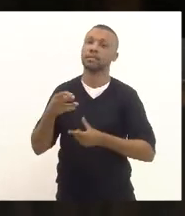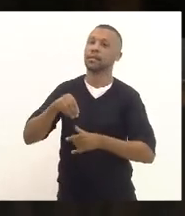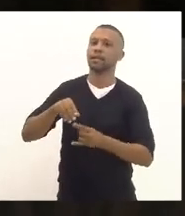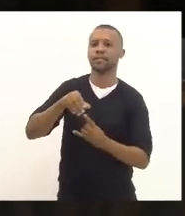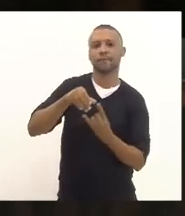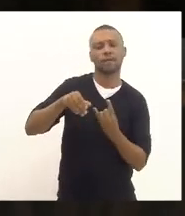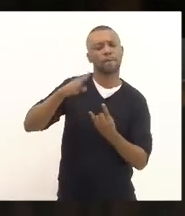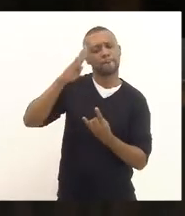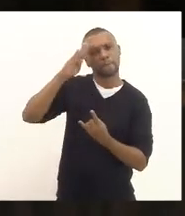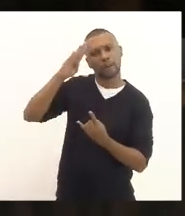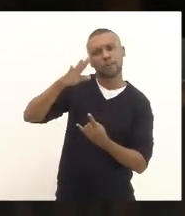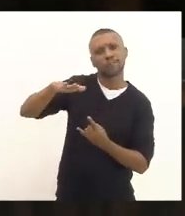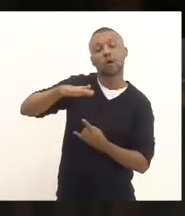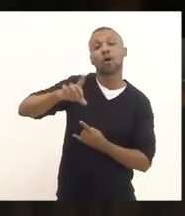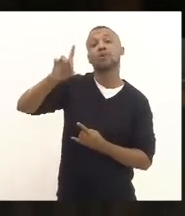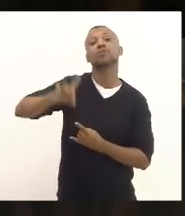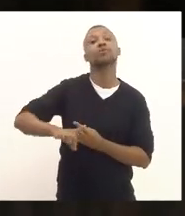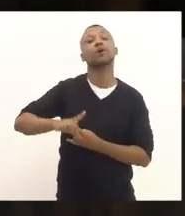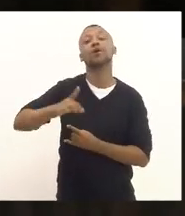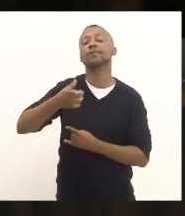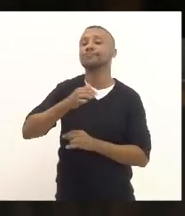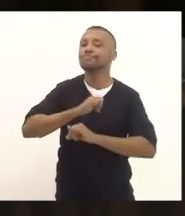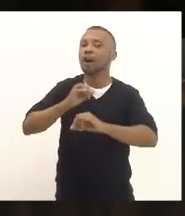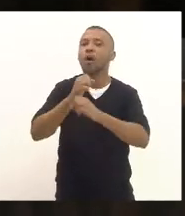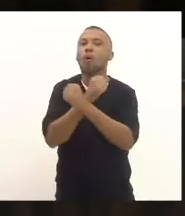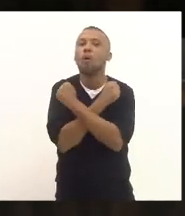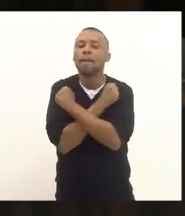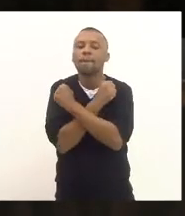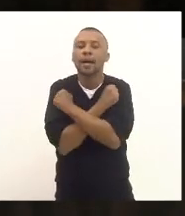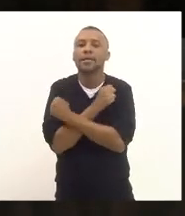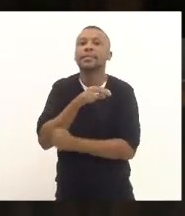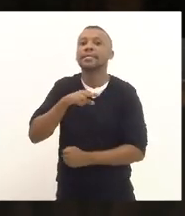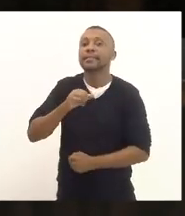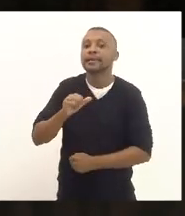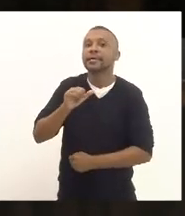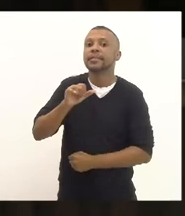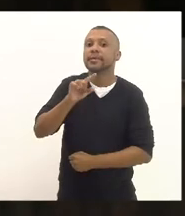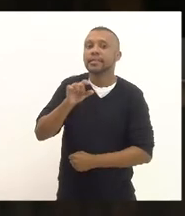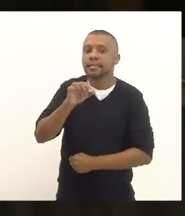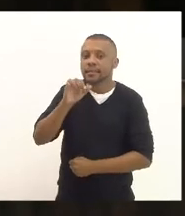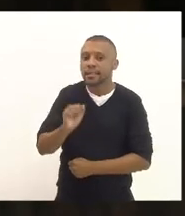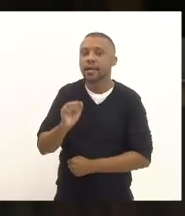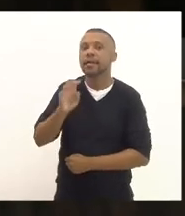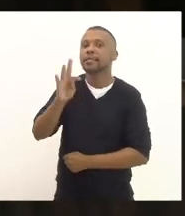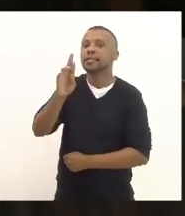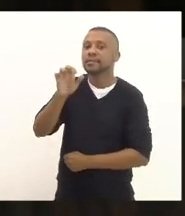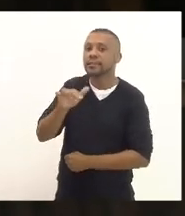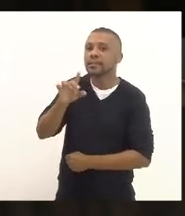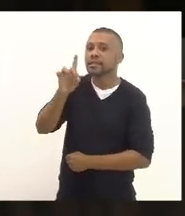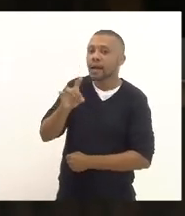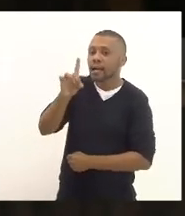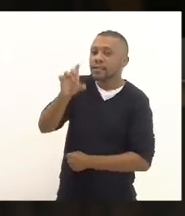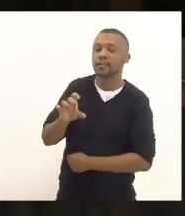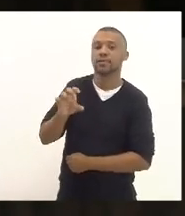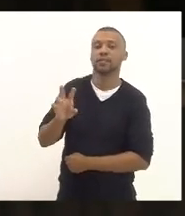especial lá direção e mandar um abraço carinhoso para nisia Trindade nossa presidente